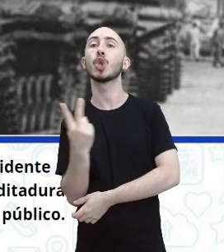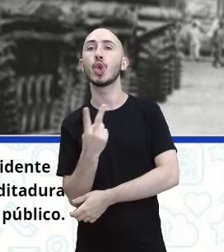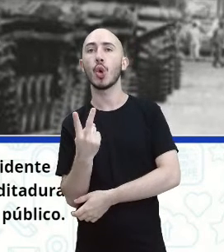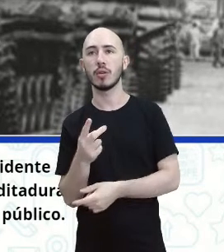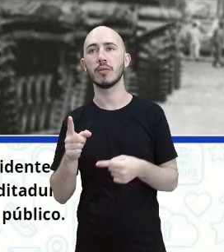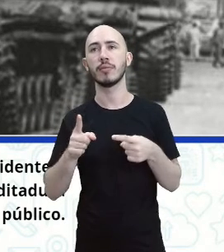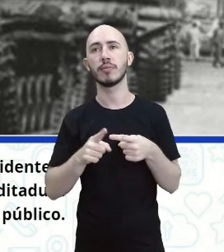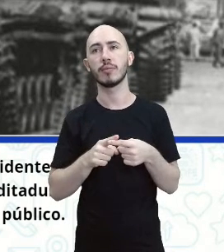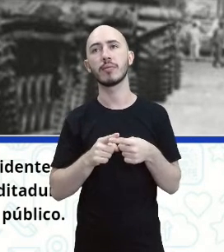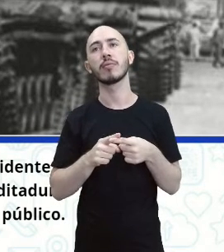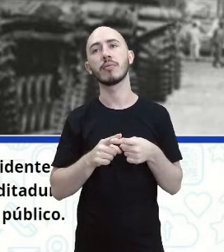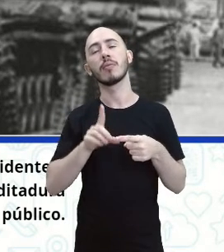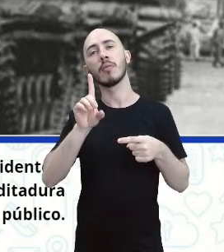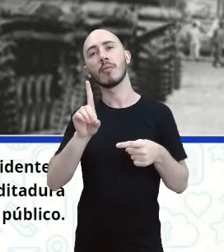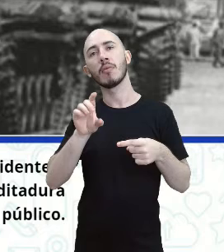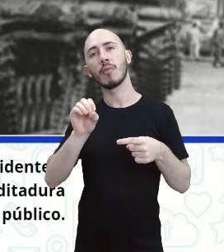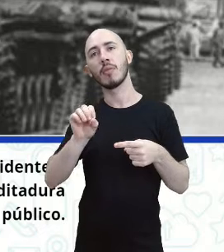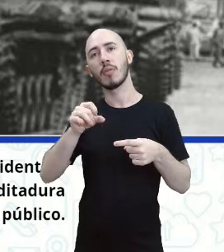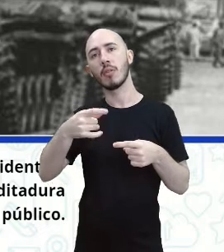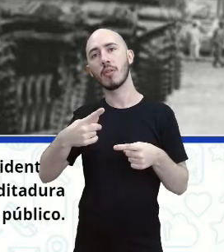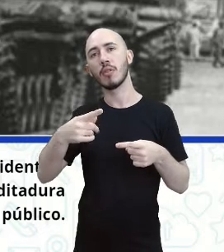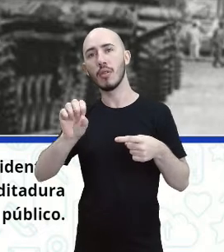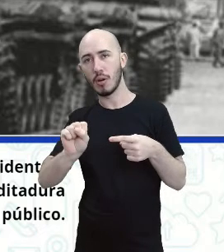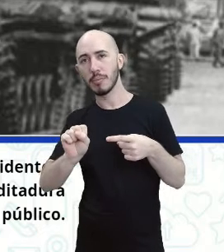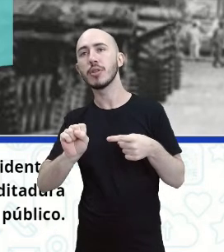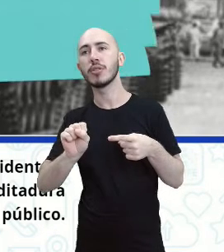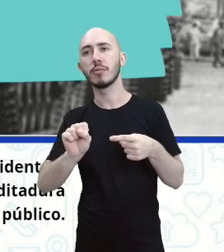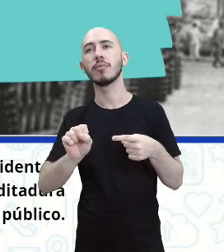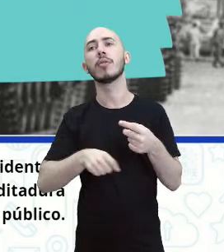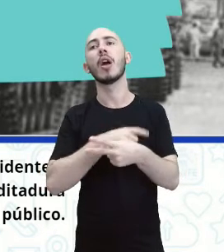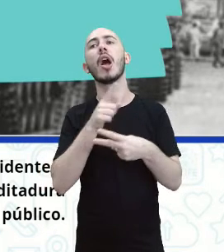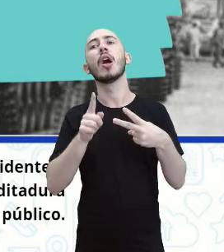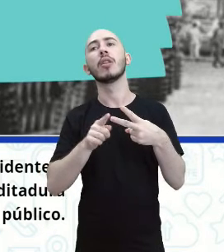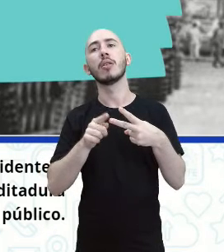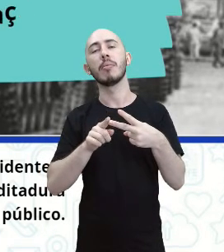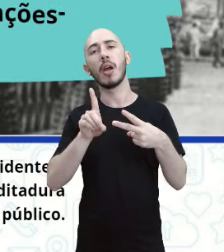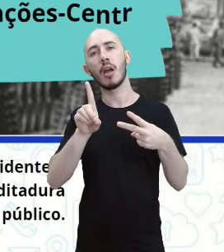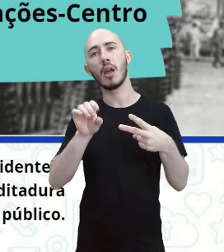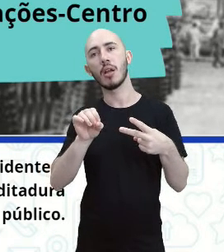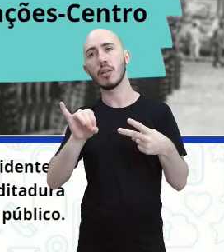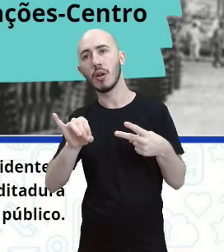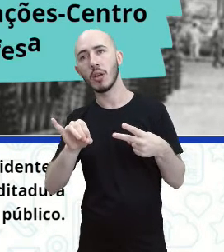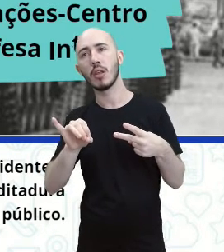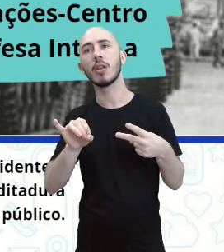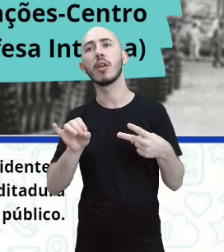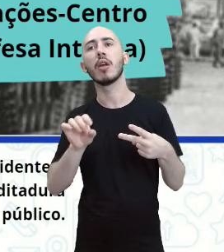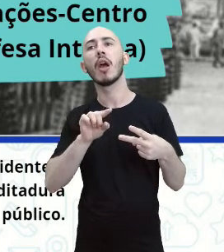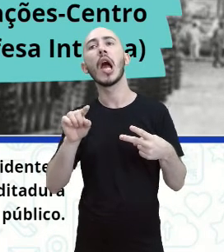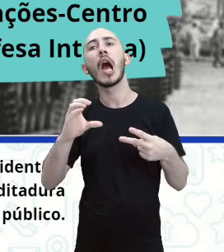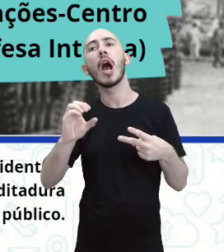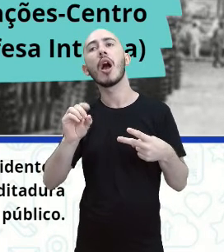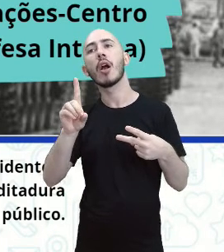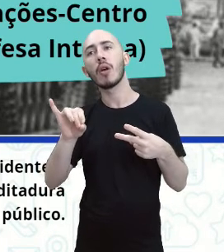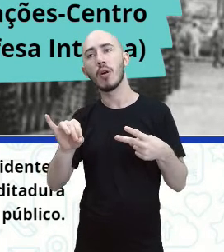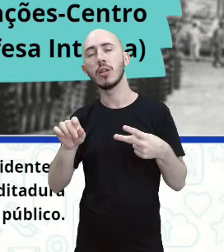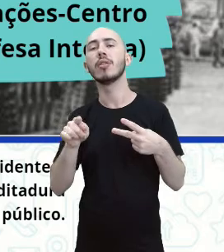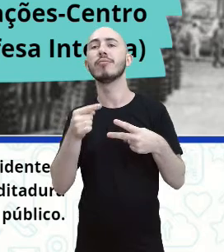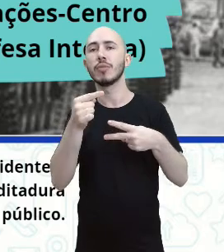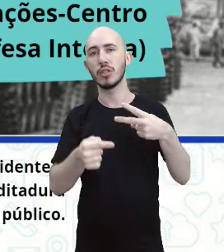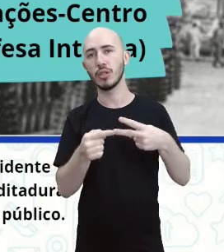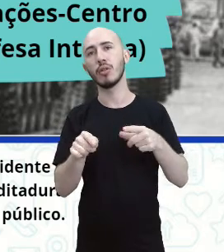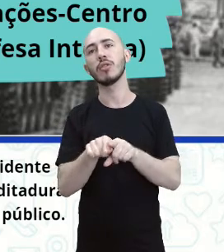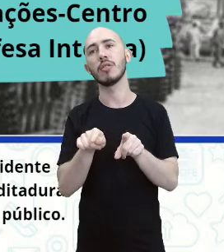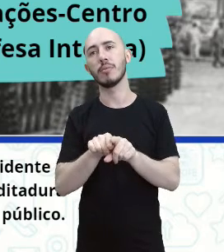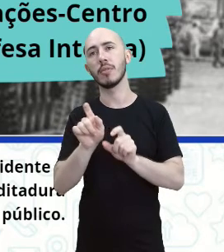de Ordem Política e Social, que foi o DOPS, e também o DOI-CODE, né? O Destacamento de Operação e Informações, e o